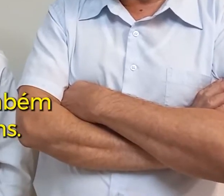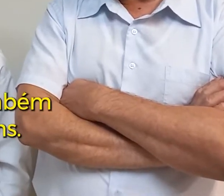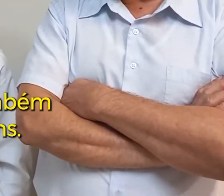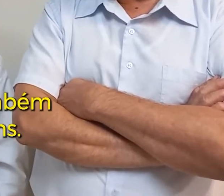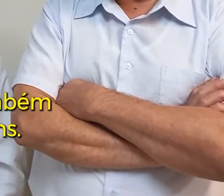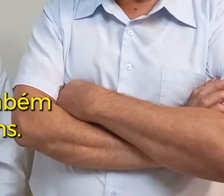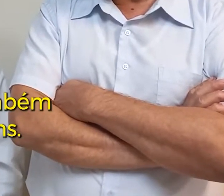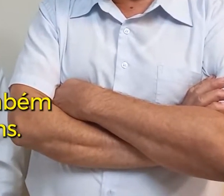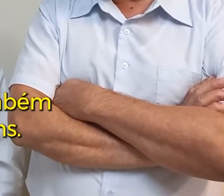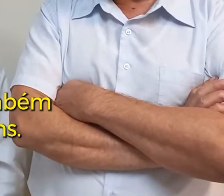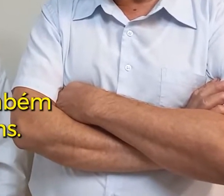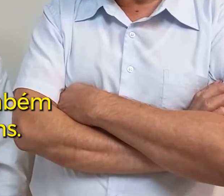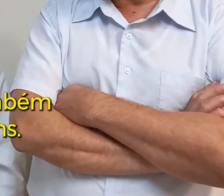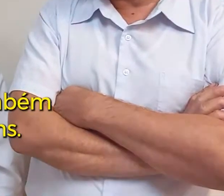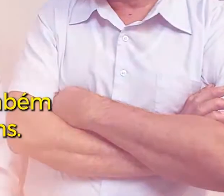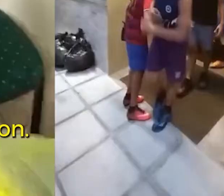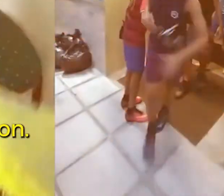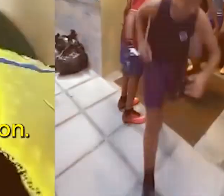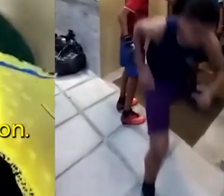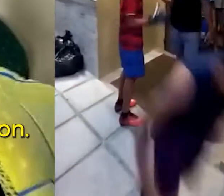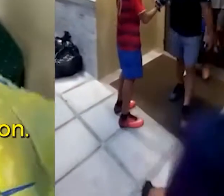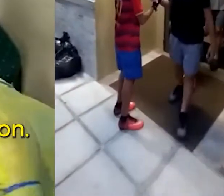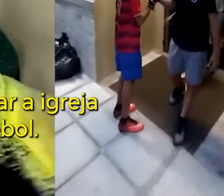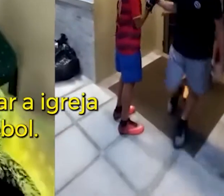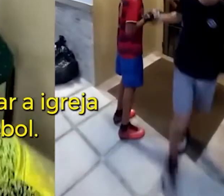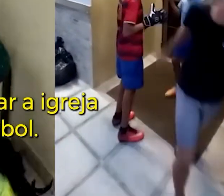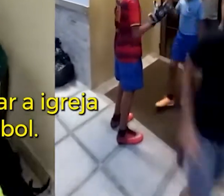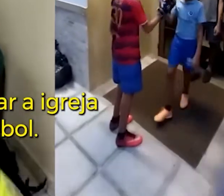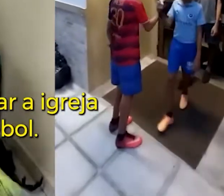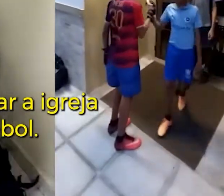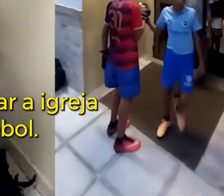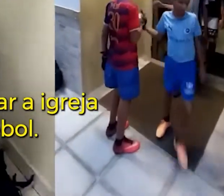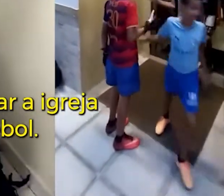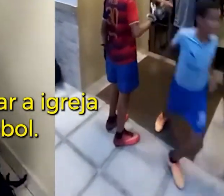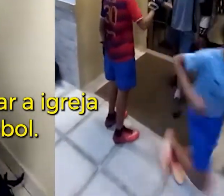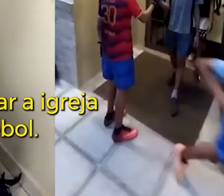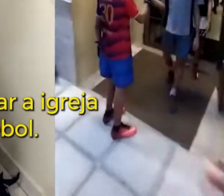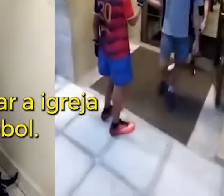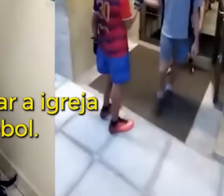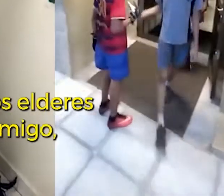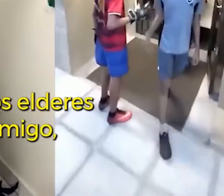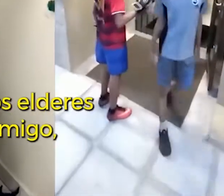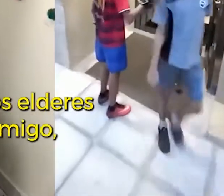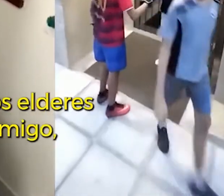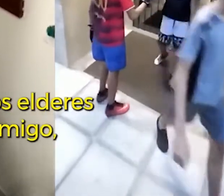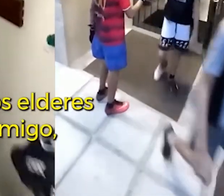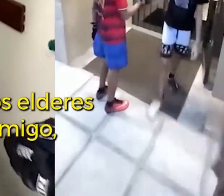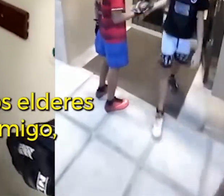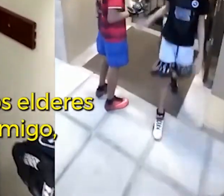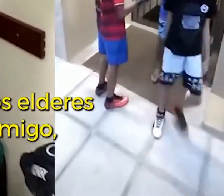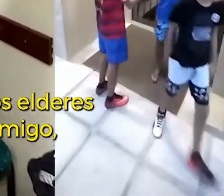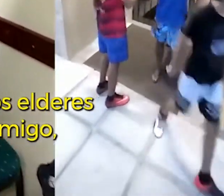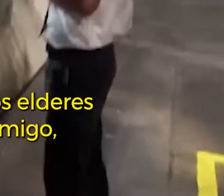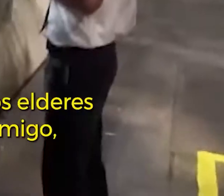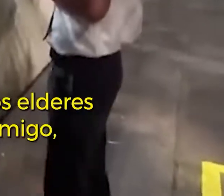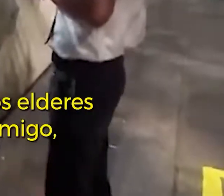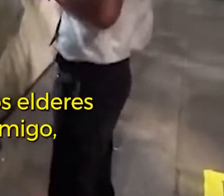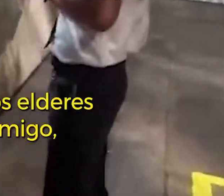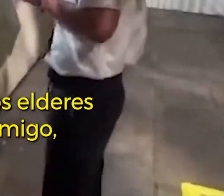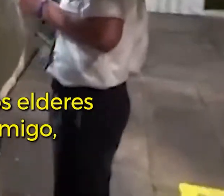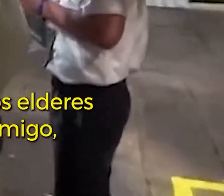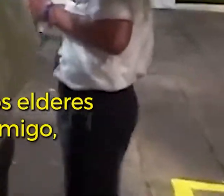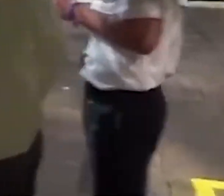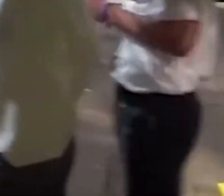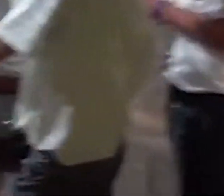das atividades e também dos seus coros. Meu nome é Ibson, eu comecei a frequentar a igreja só por causa do futebol. Depois que eu vi que os elders